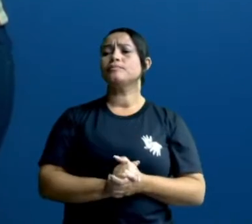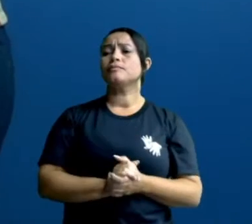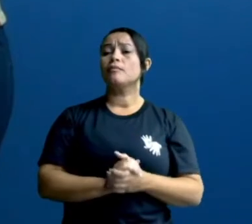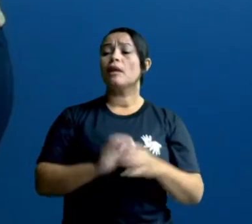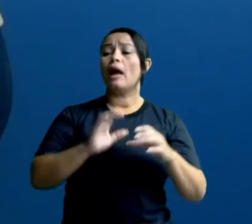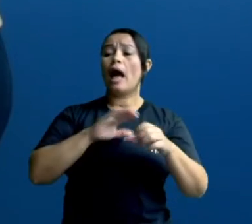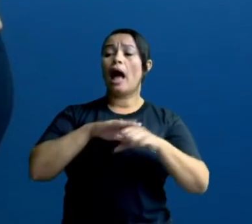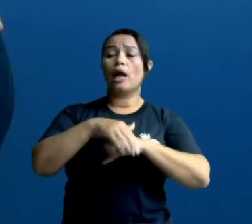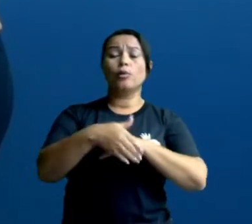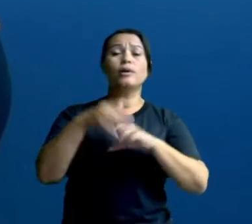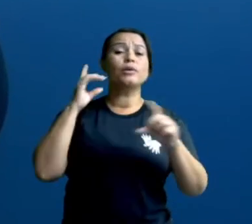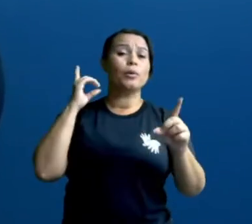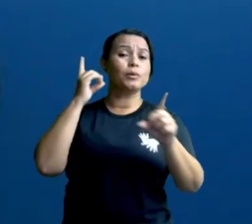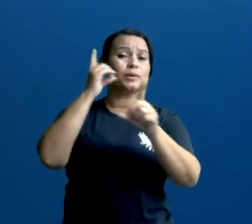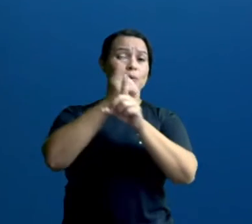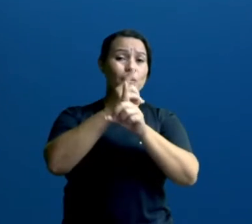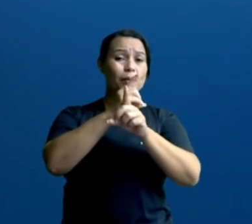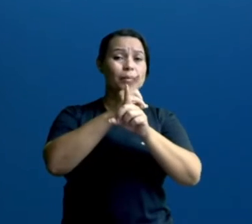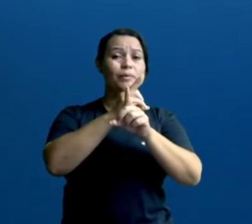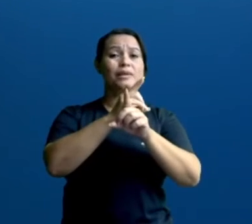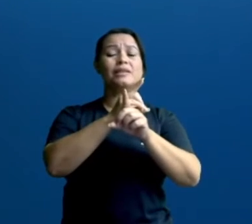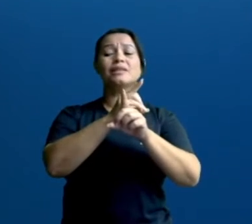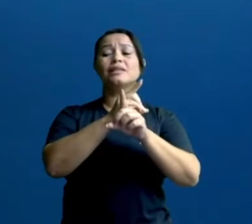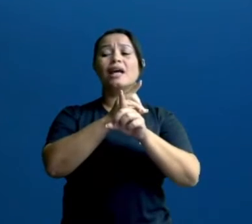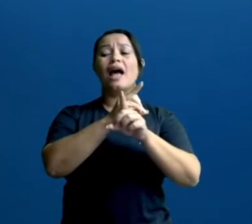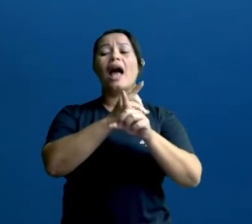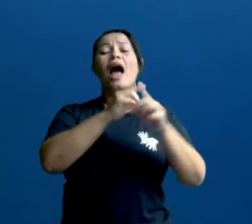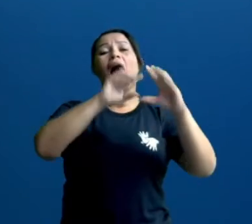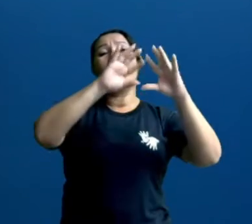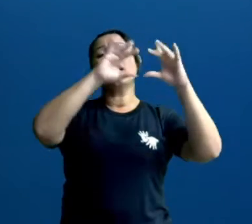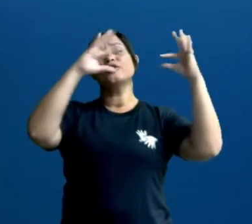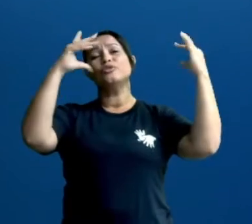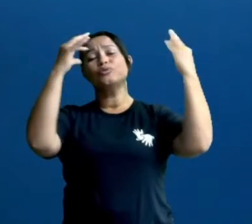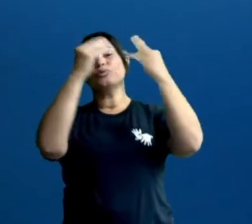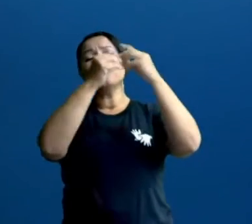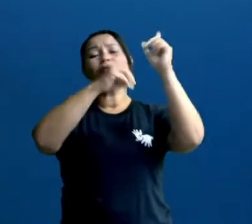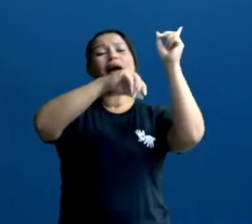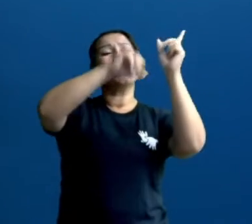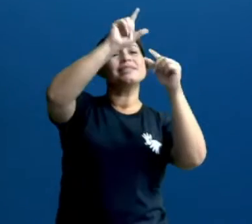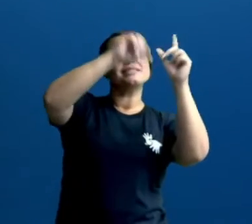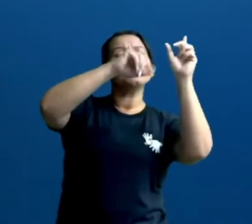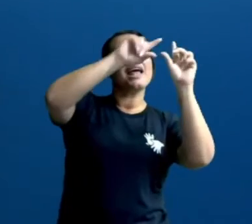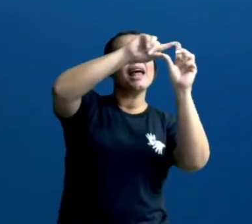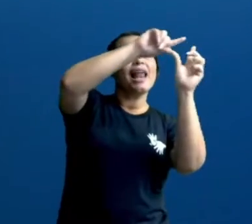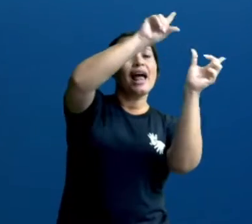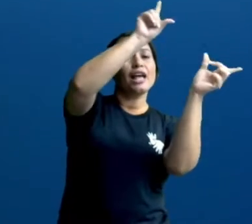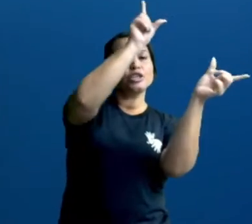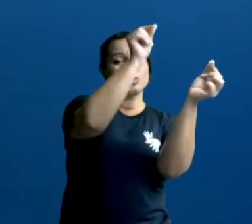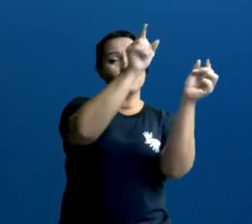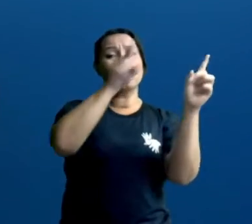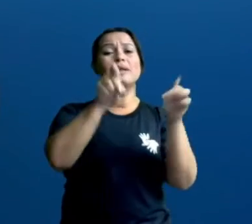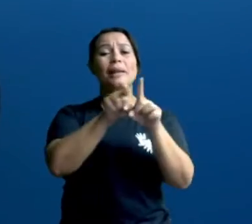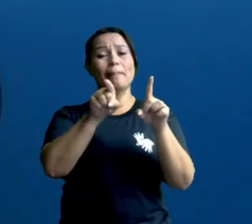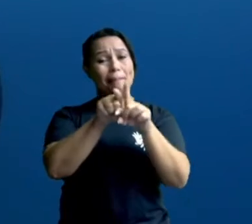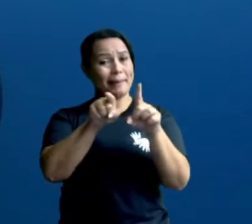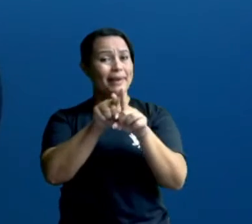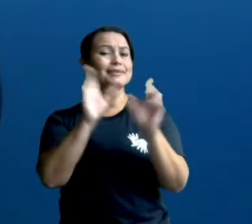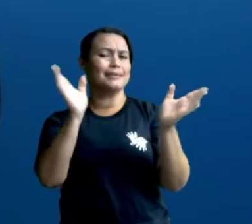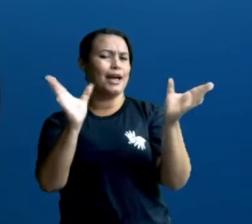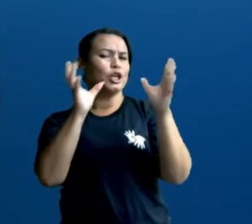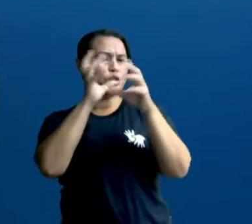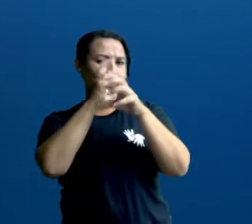durante a noite nós encontramos as luas as estrelas e já está escuro né temos